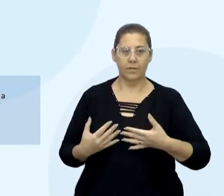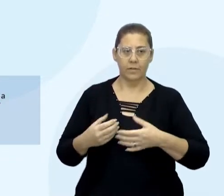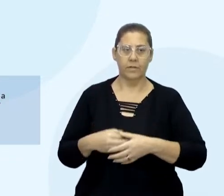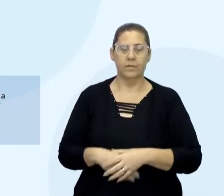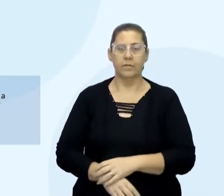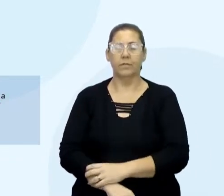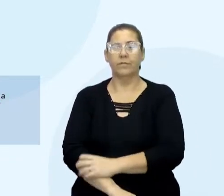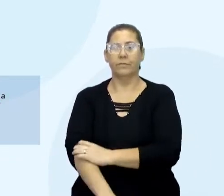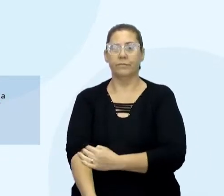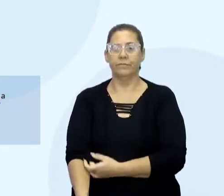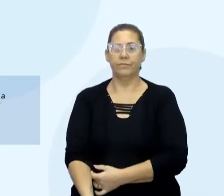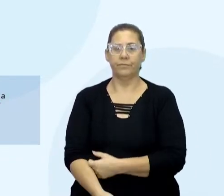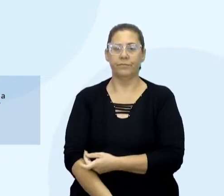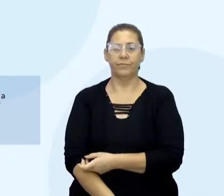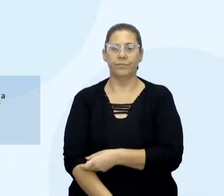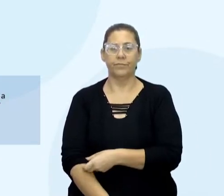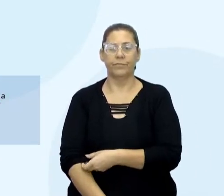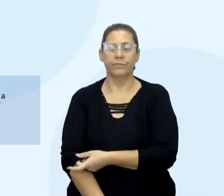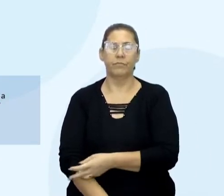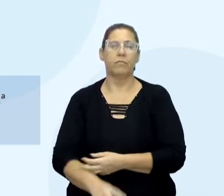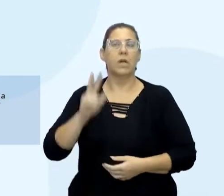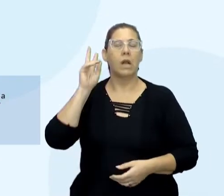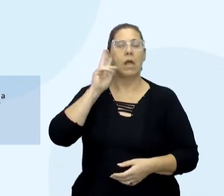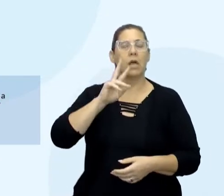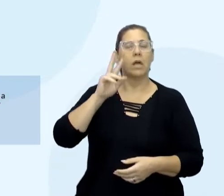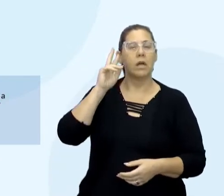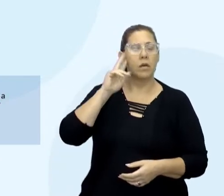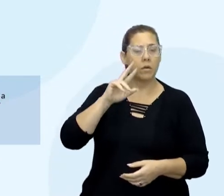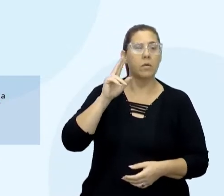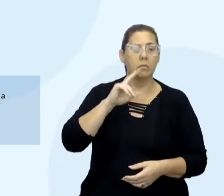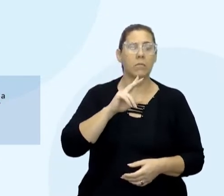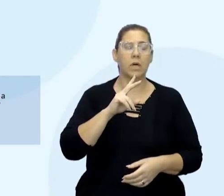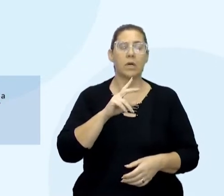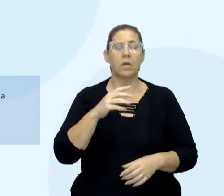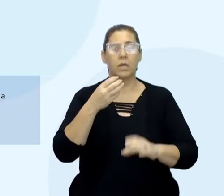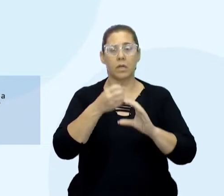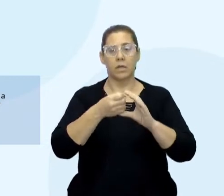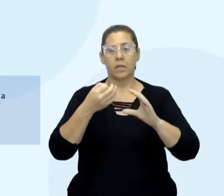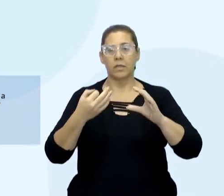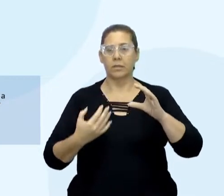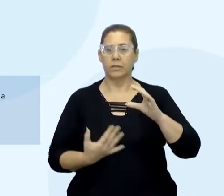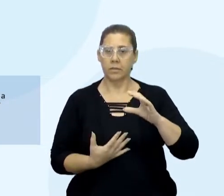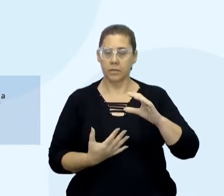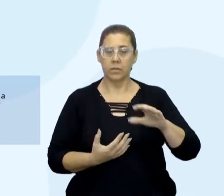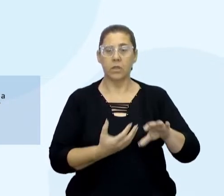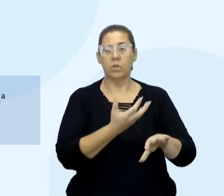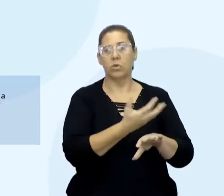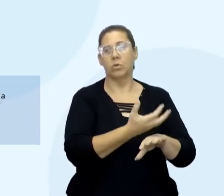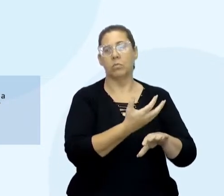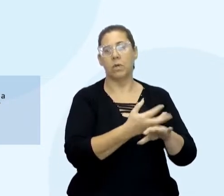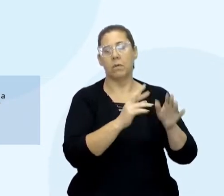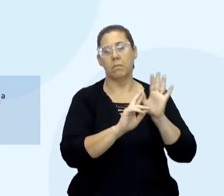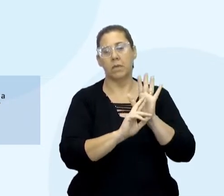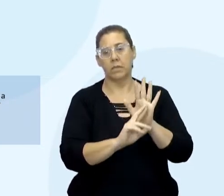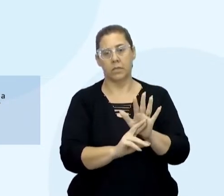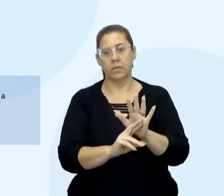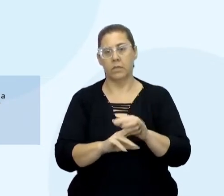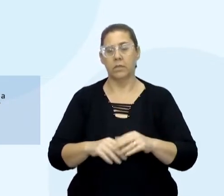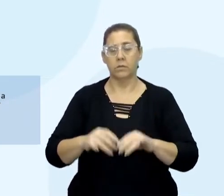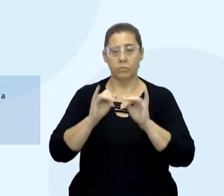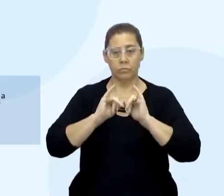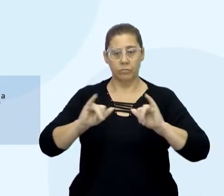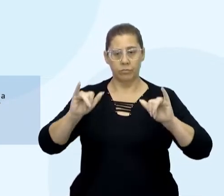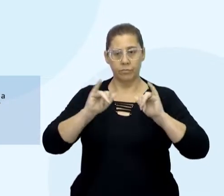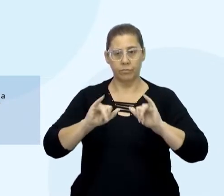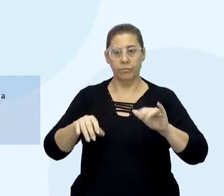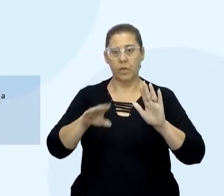mano, emoção passa. é lindo, é lindo. Olha só, retomar elementos do componente com ênfase na representatividade das notícias e